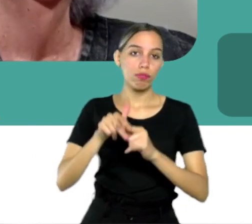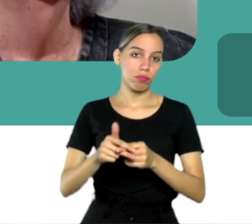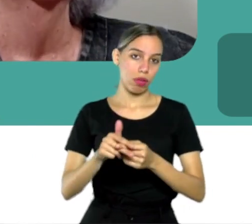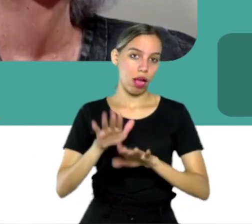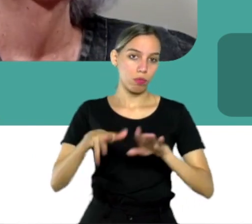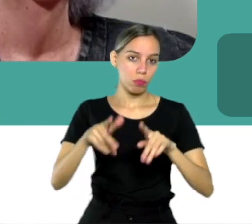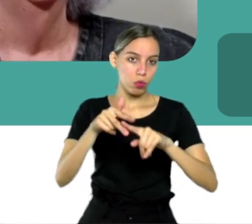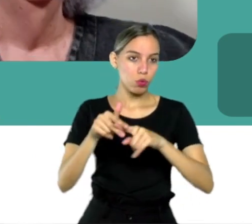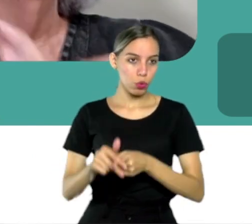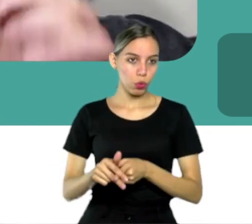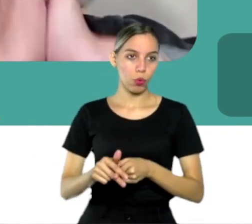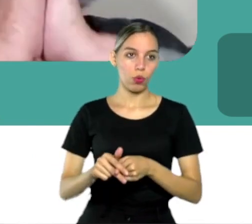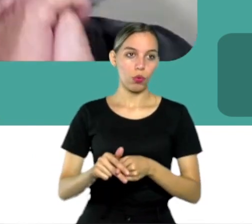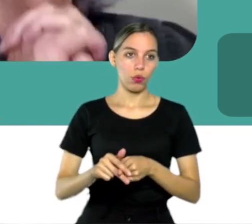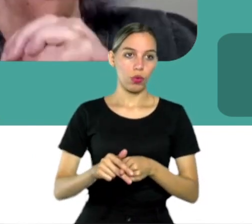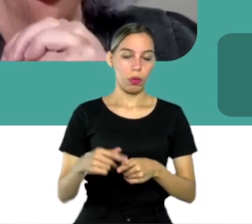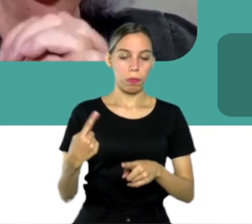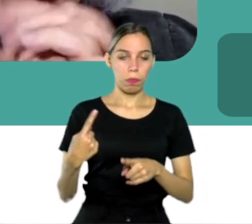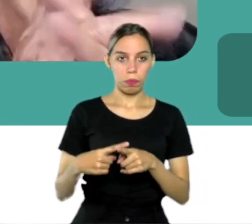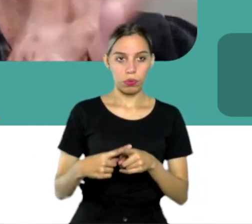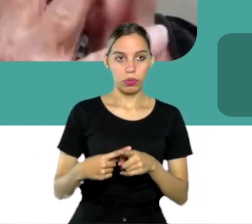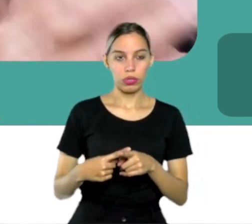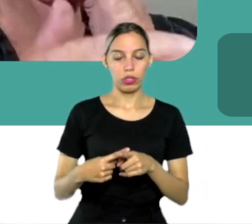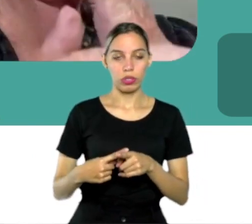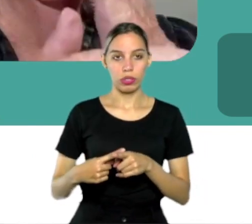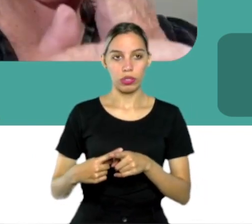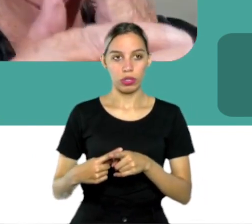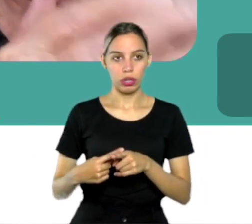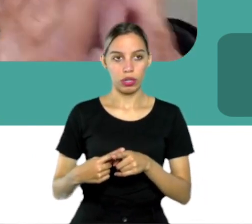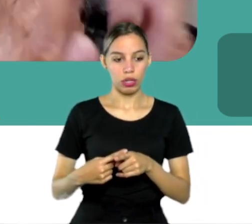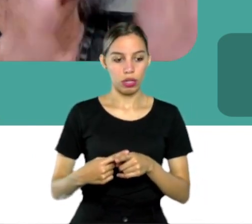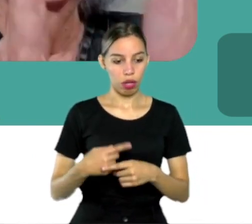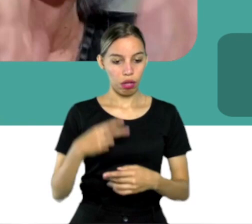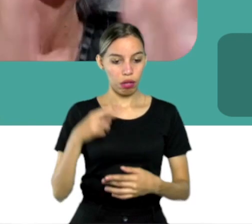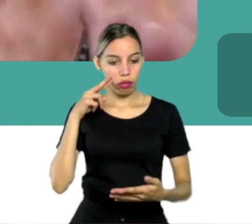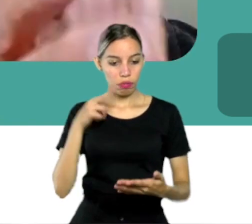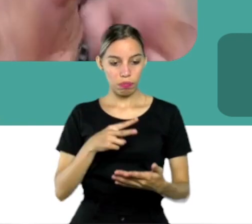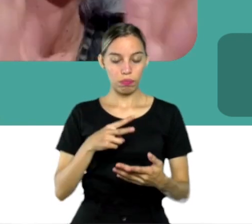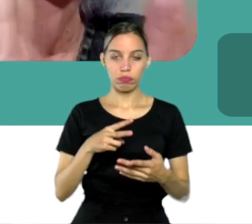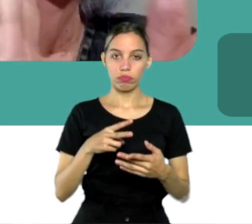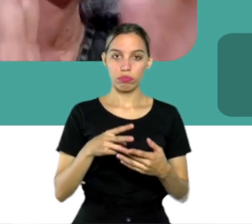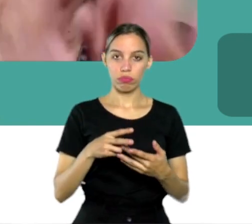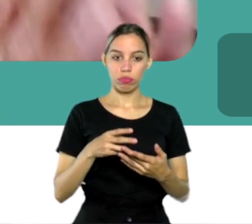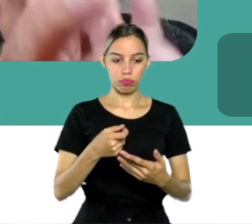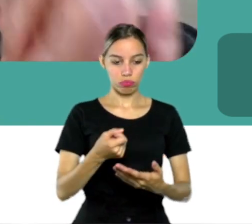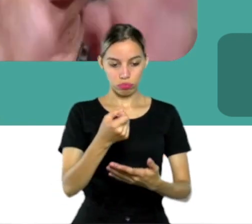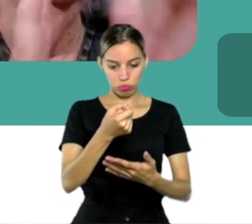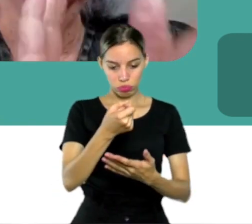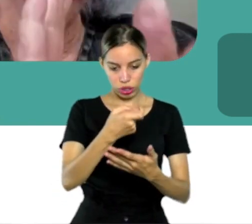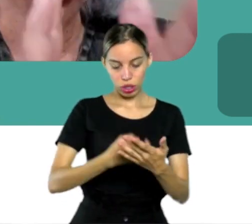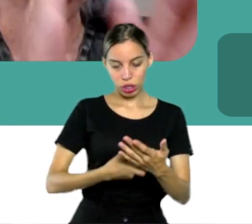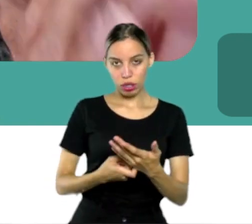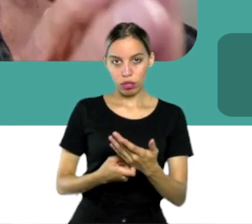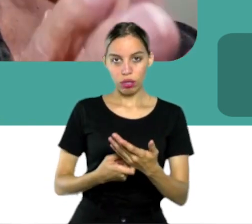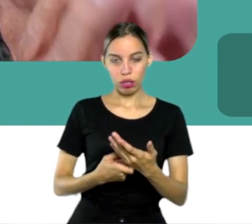muito fascinante. Eu tenho um poeminha aquela calçada de